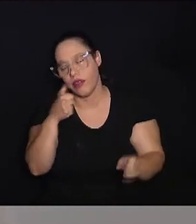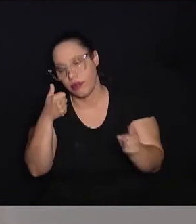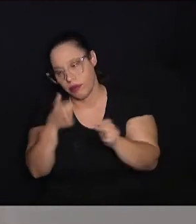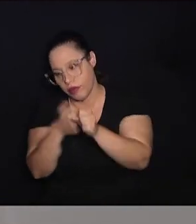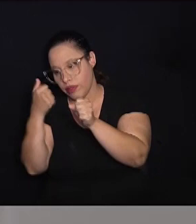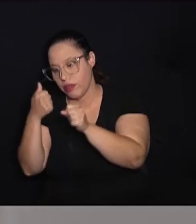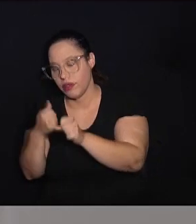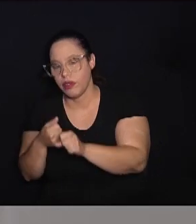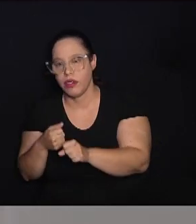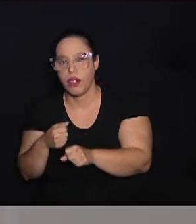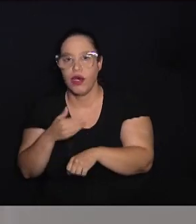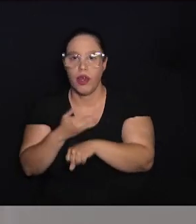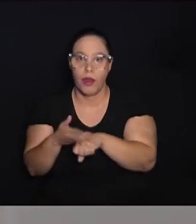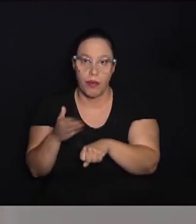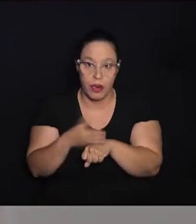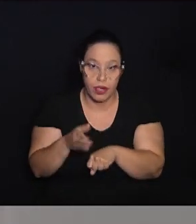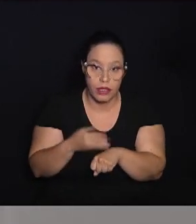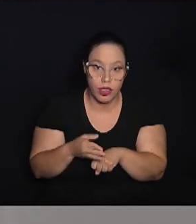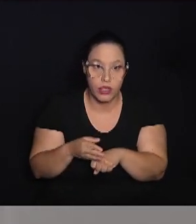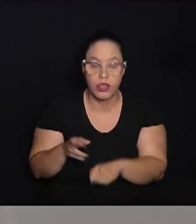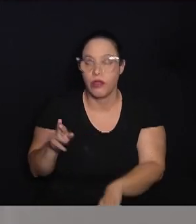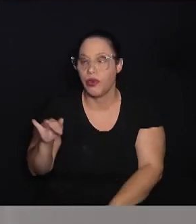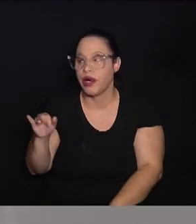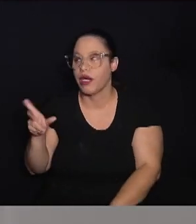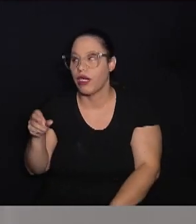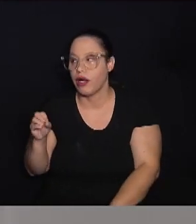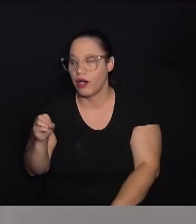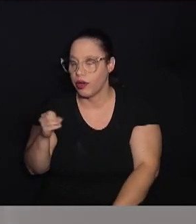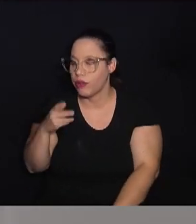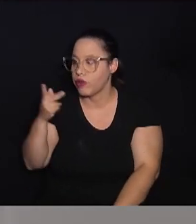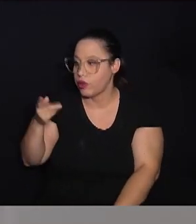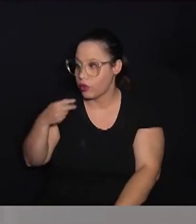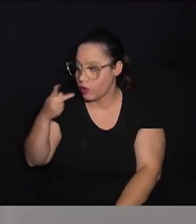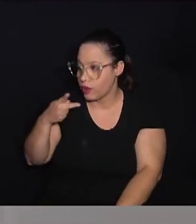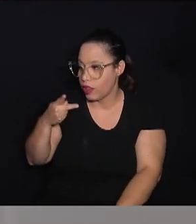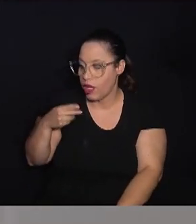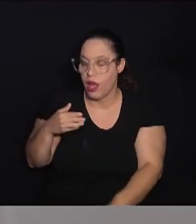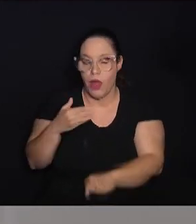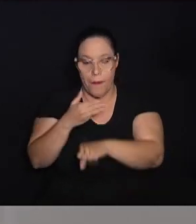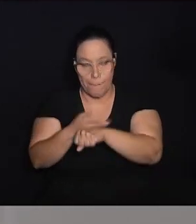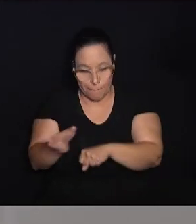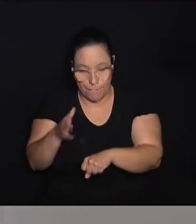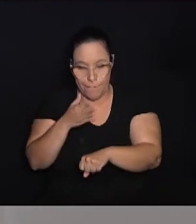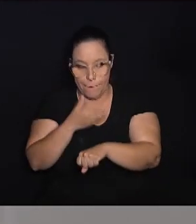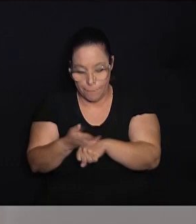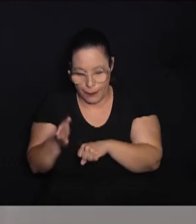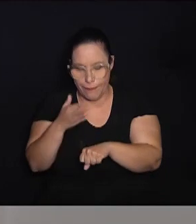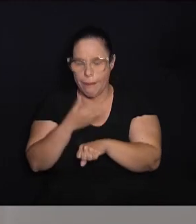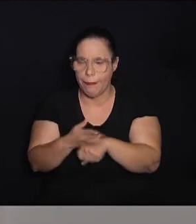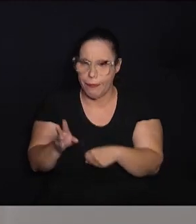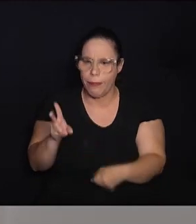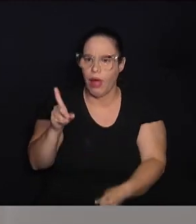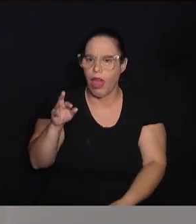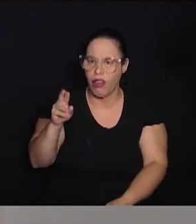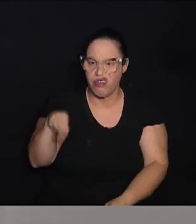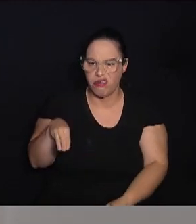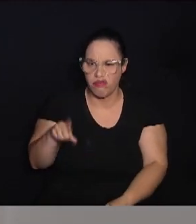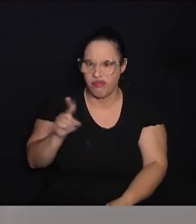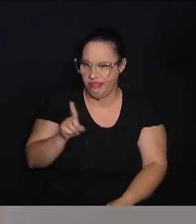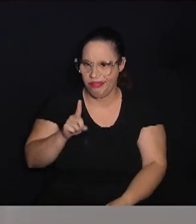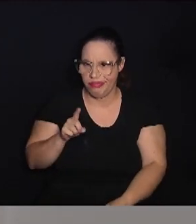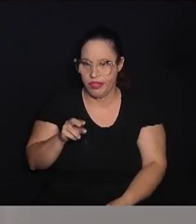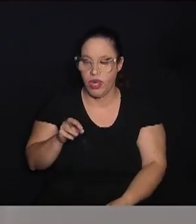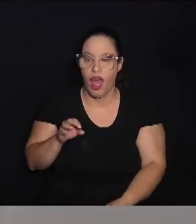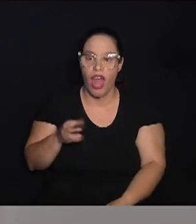começar a praticar como o Ricardo disse é uma prática né não é um dom é um talento aí que você vai aprimorando